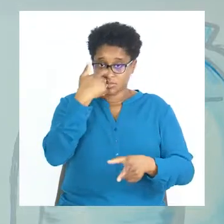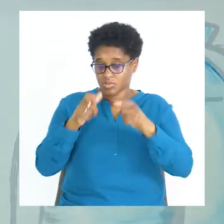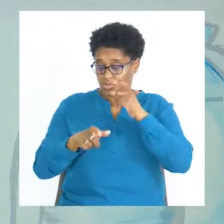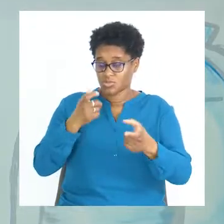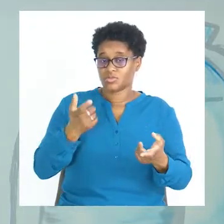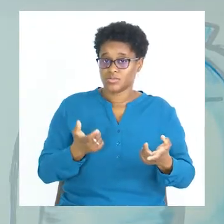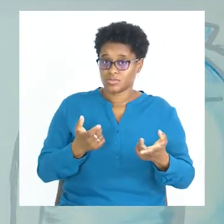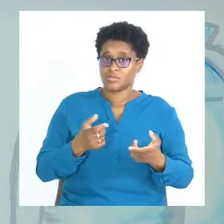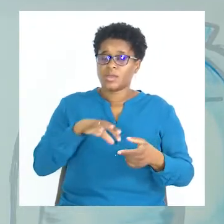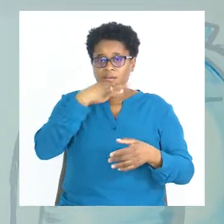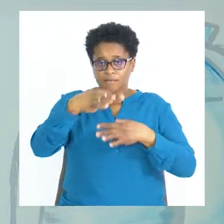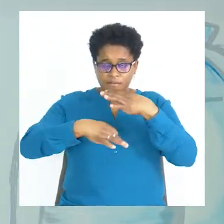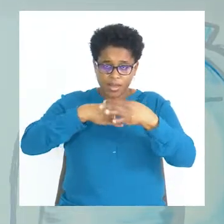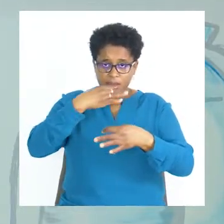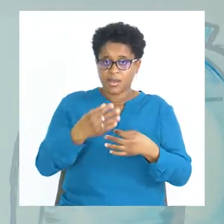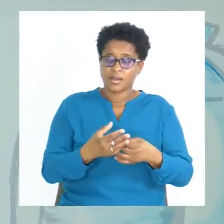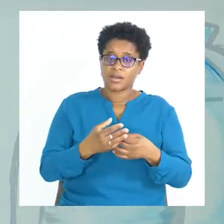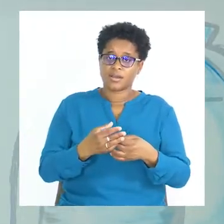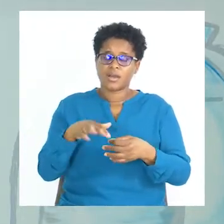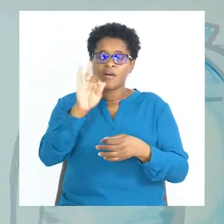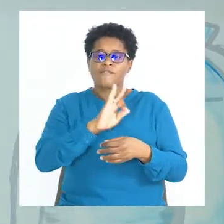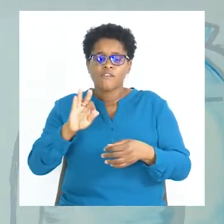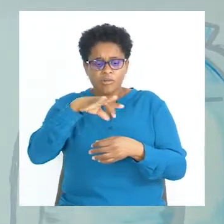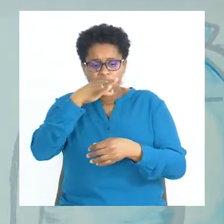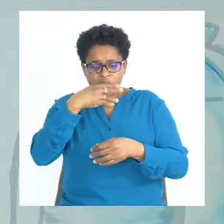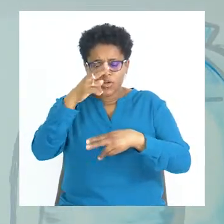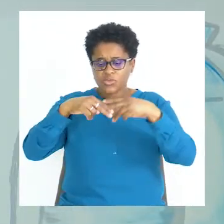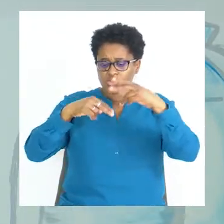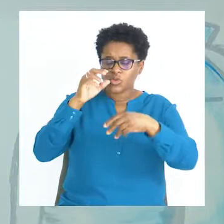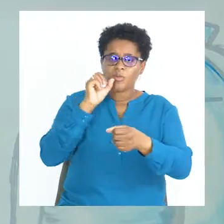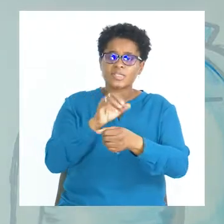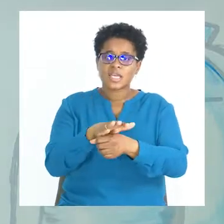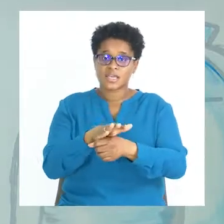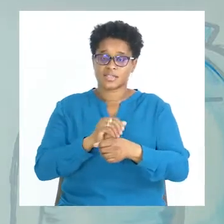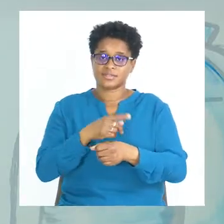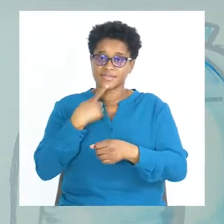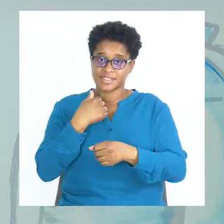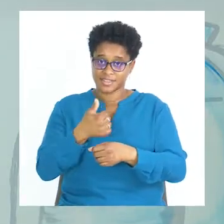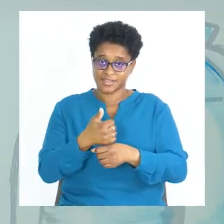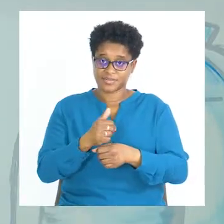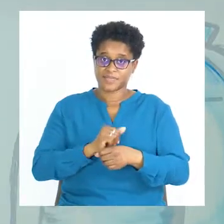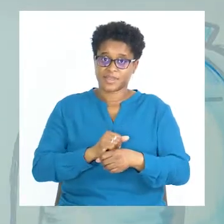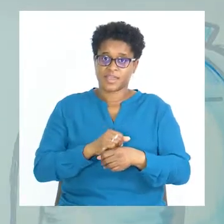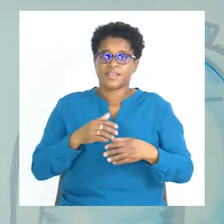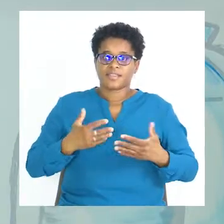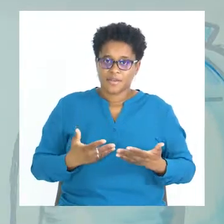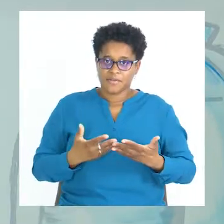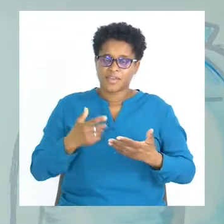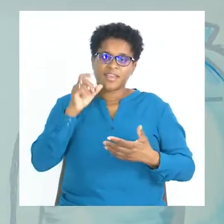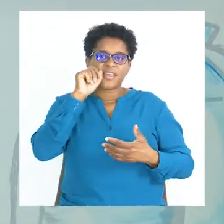pessoa fala, a maneira que vai falando, vai construindo uma mensagem. Ok?